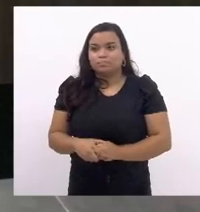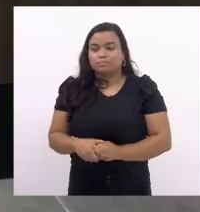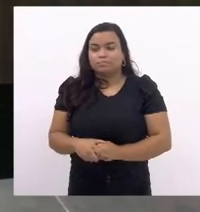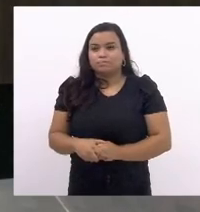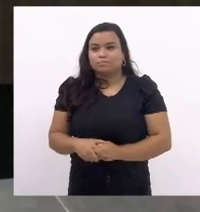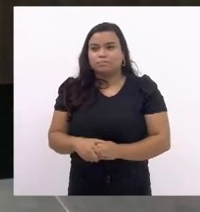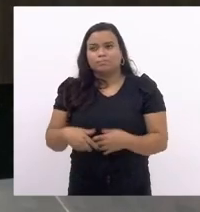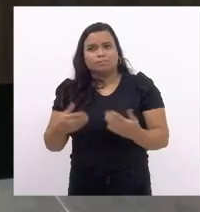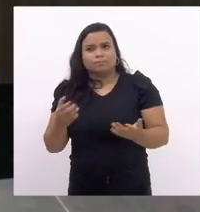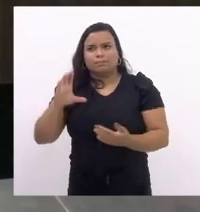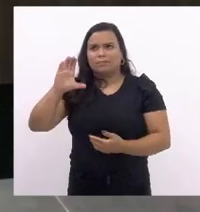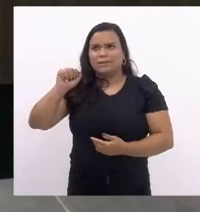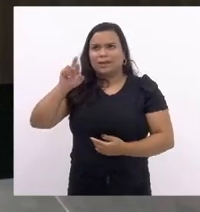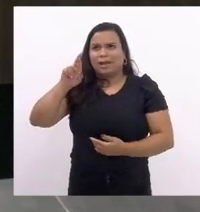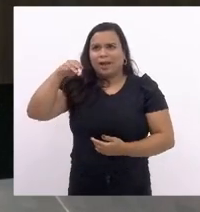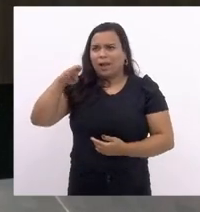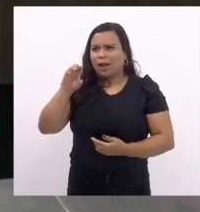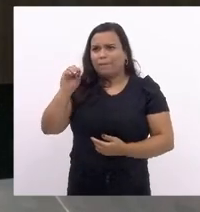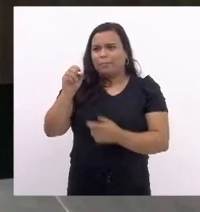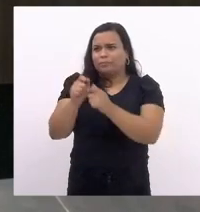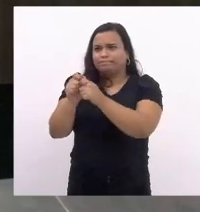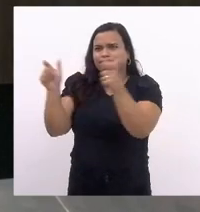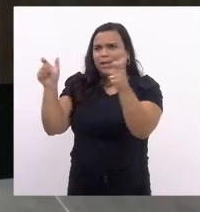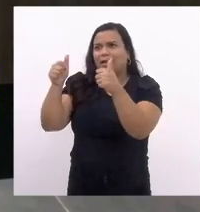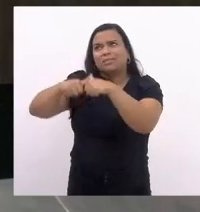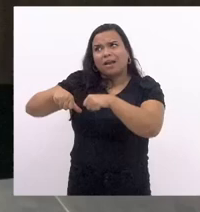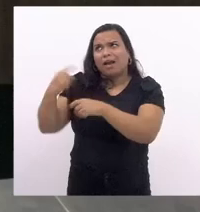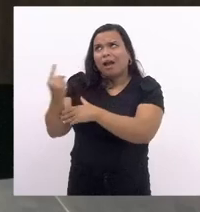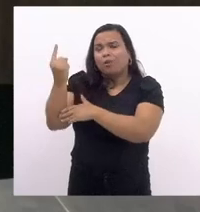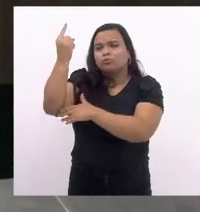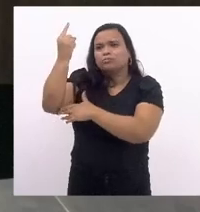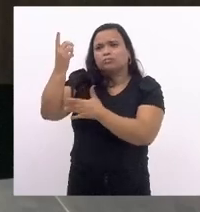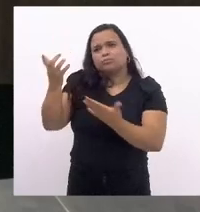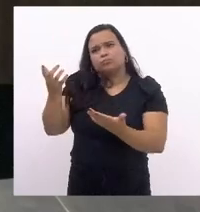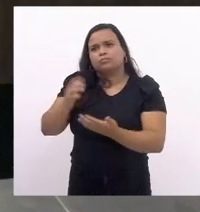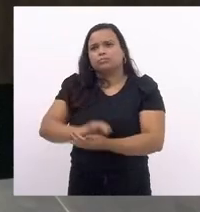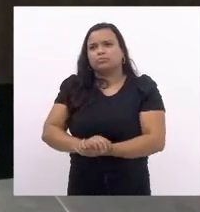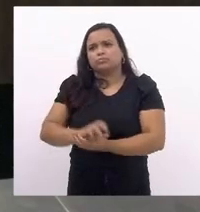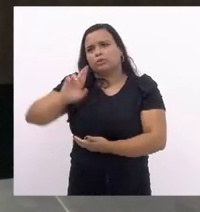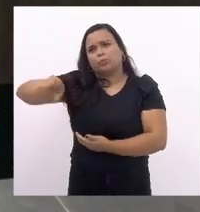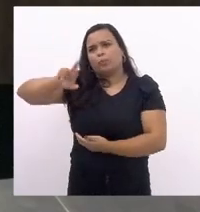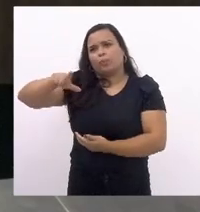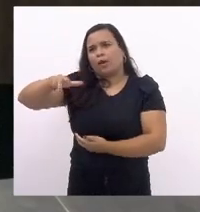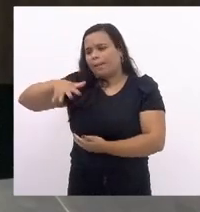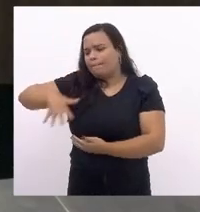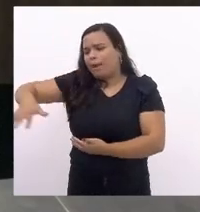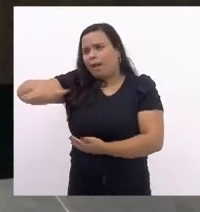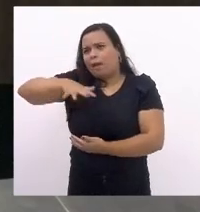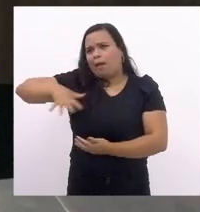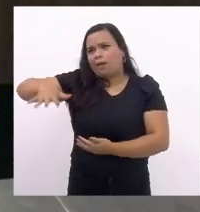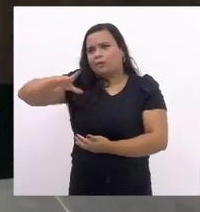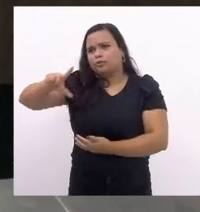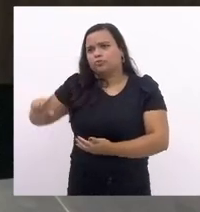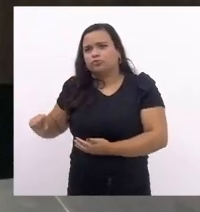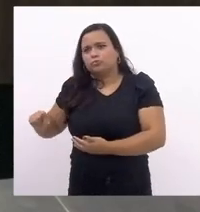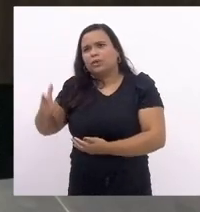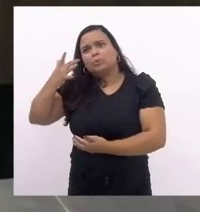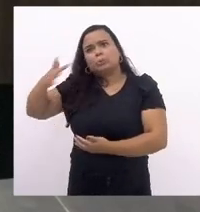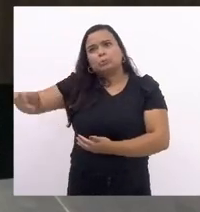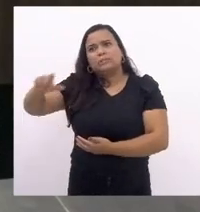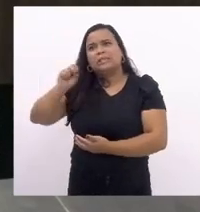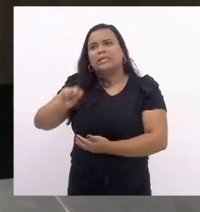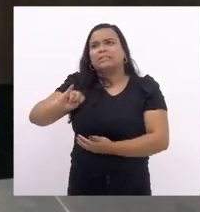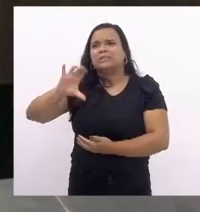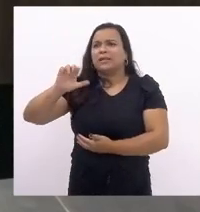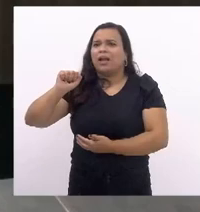E Carmo, grande parte do Carmo está lá no alto, não está na parte baixa. Eu nem sei se Carmo ainda